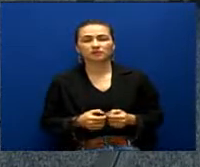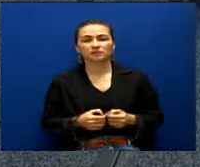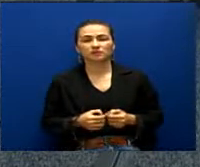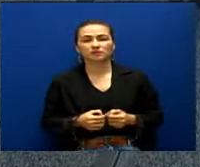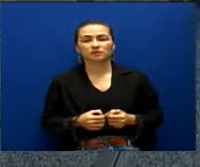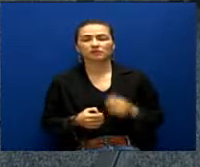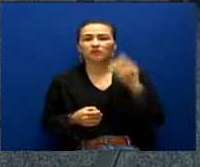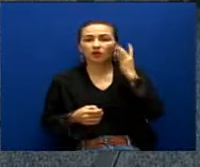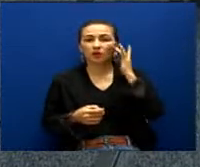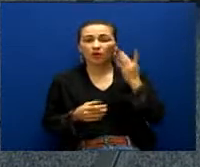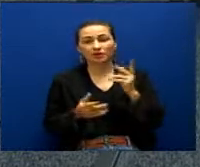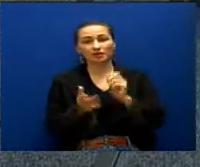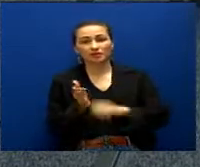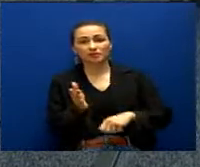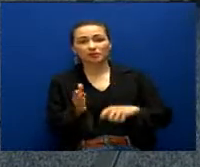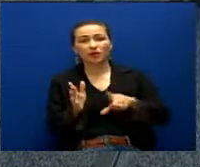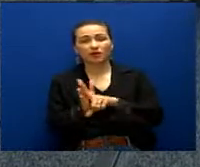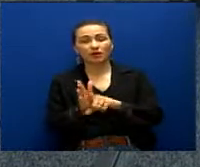votar favorável.